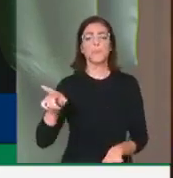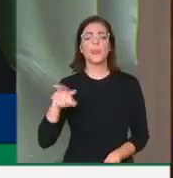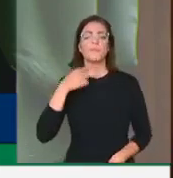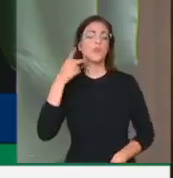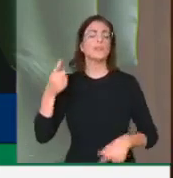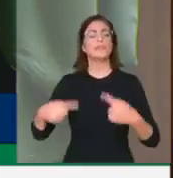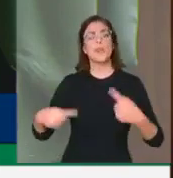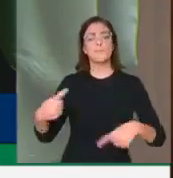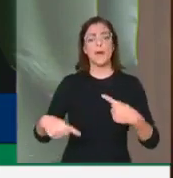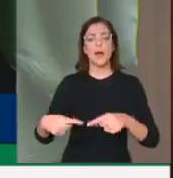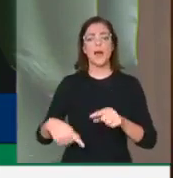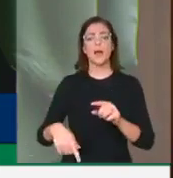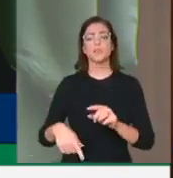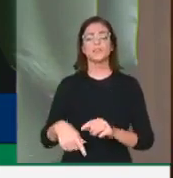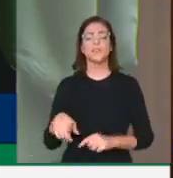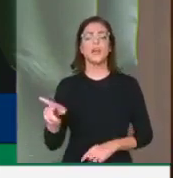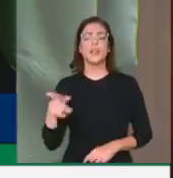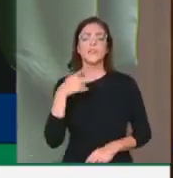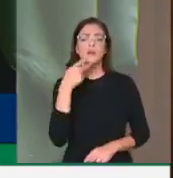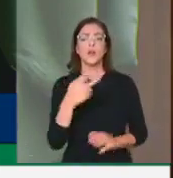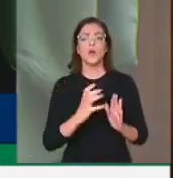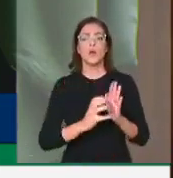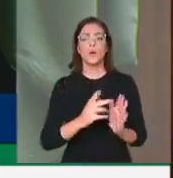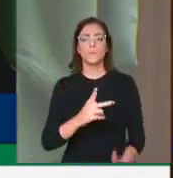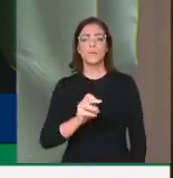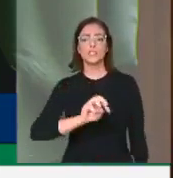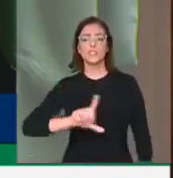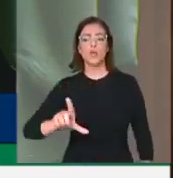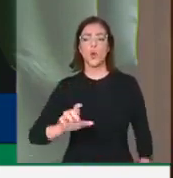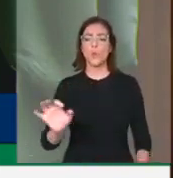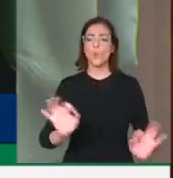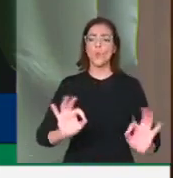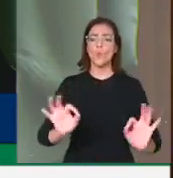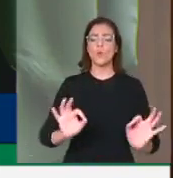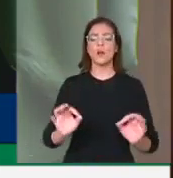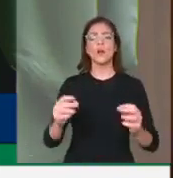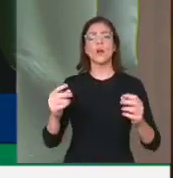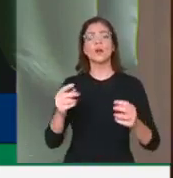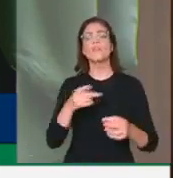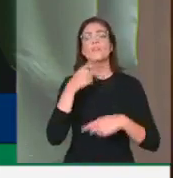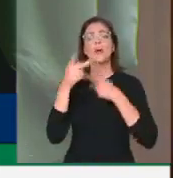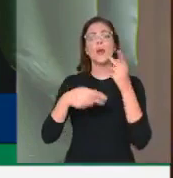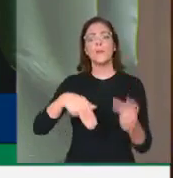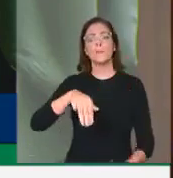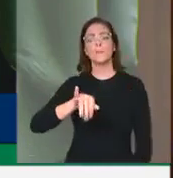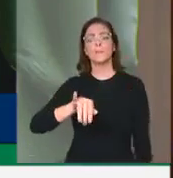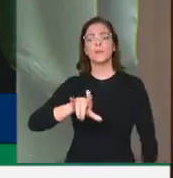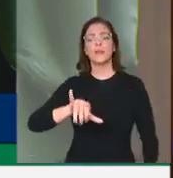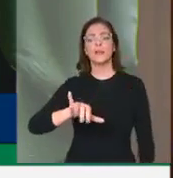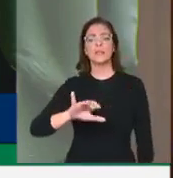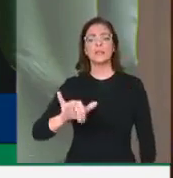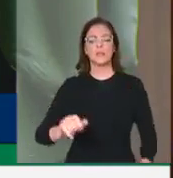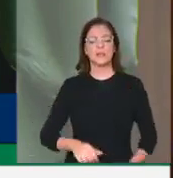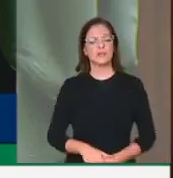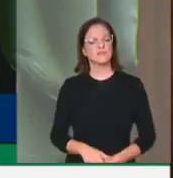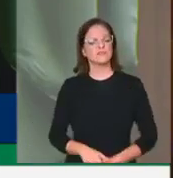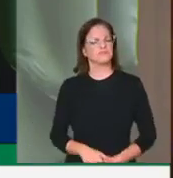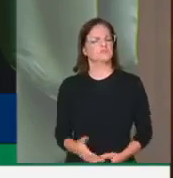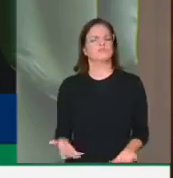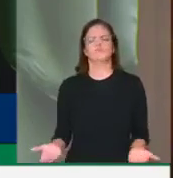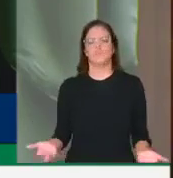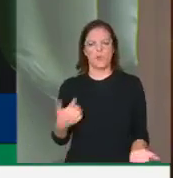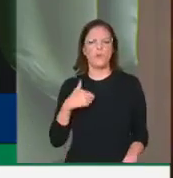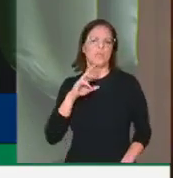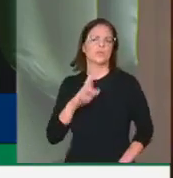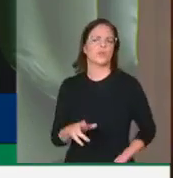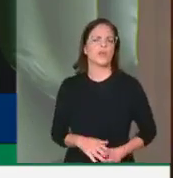o PSOL não fez o enfrentamento às milícias. E eu venho aqui trazer fatos. Primeiro, quem é o ministro Sérgio Moro,